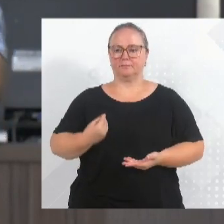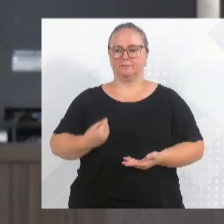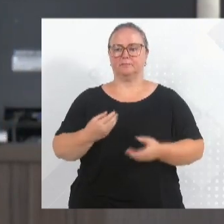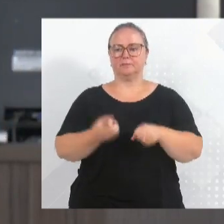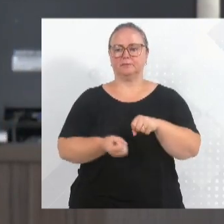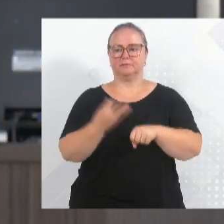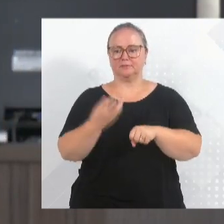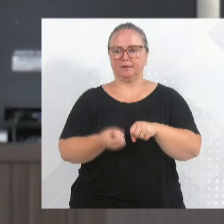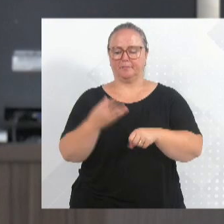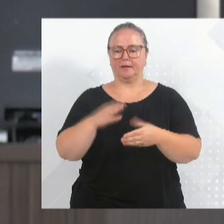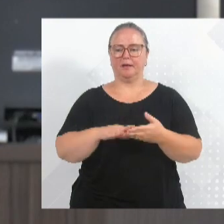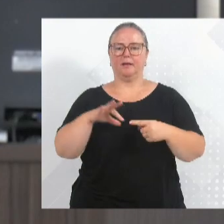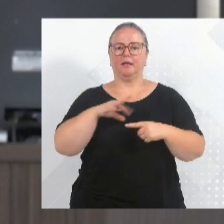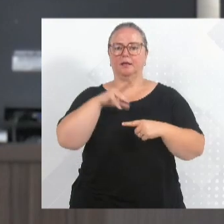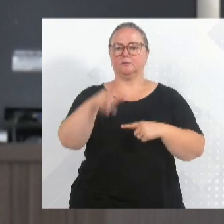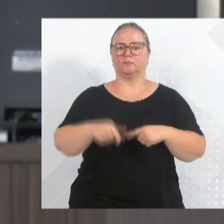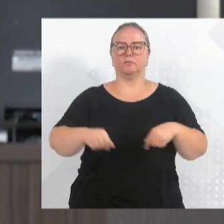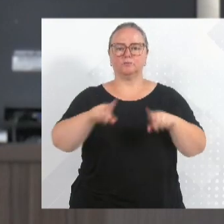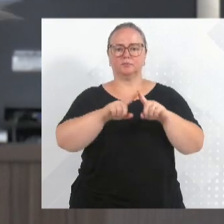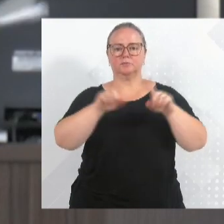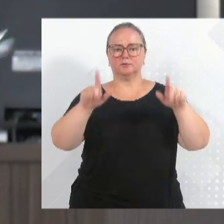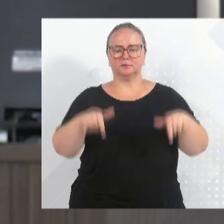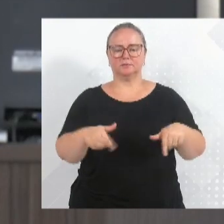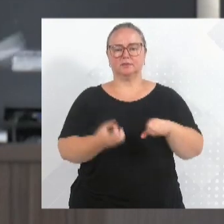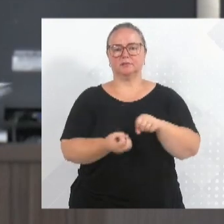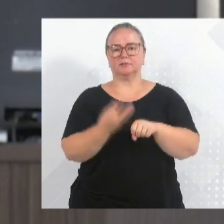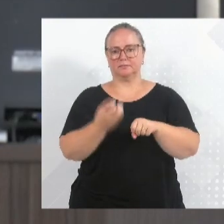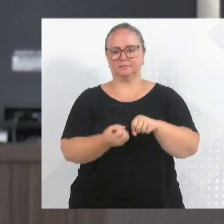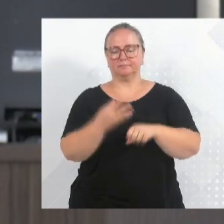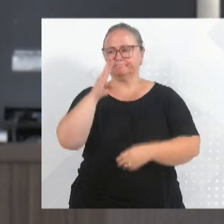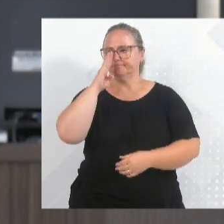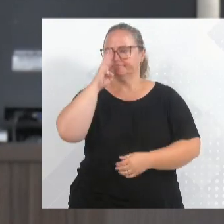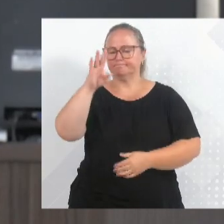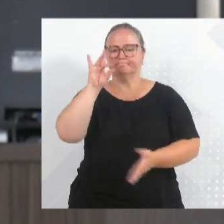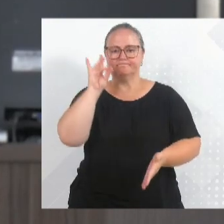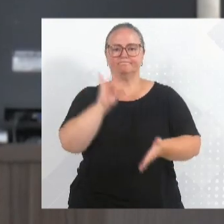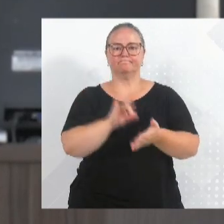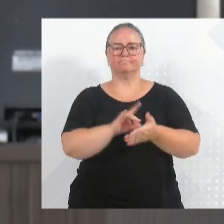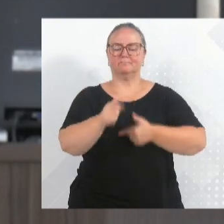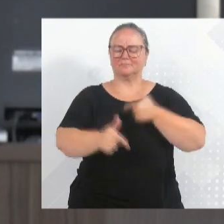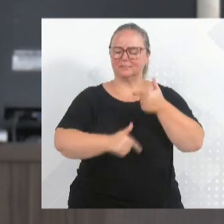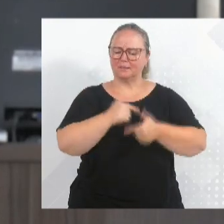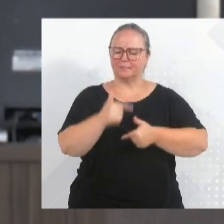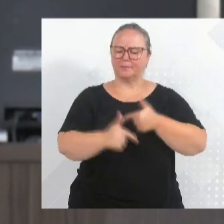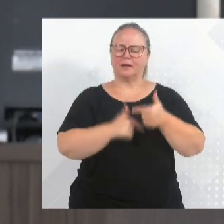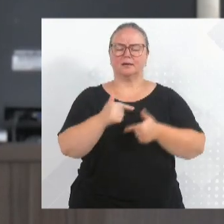os servidores do SAMAI, principalmente aqueles que vestem a camisa da nossa cidade, estão lá,